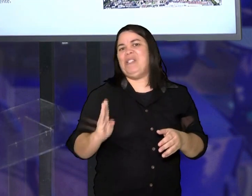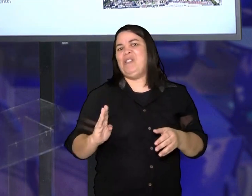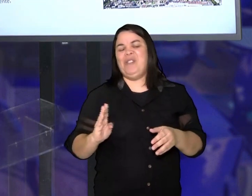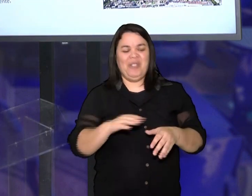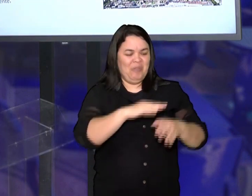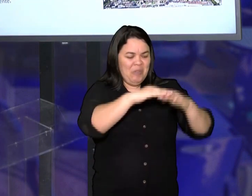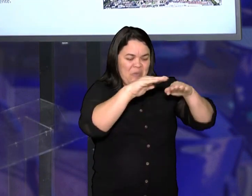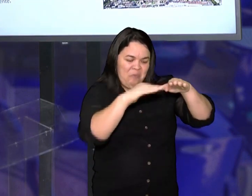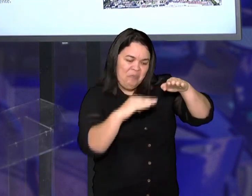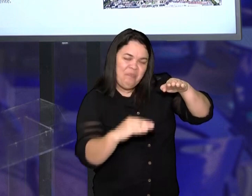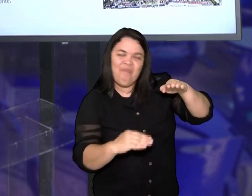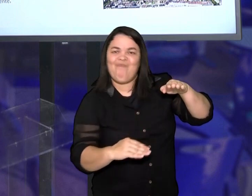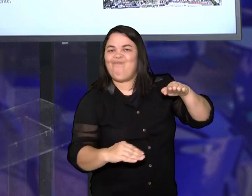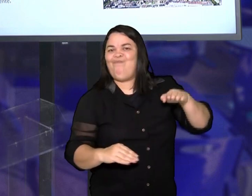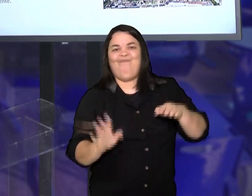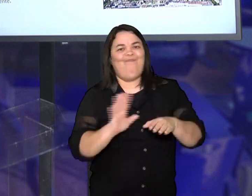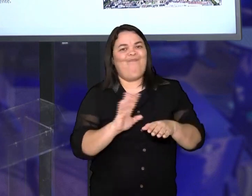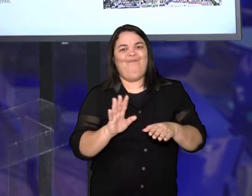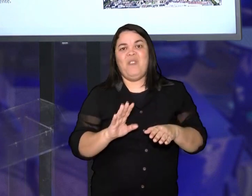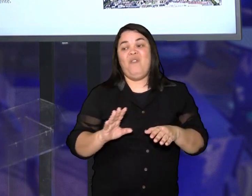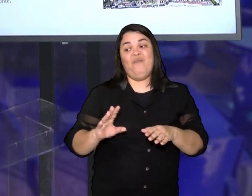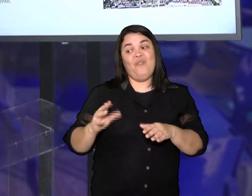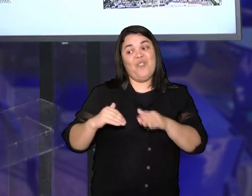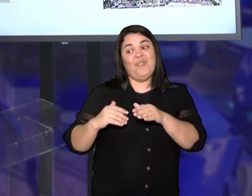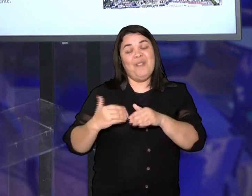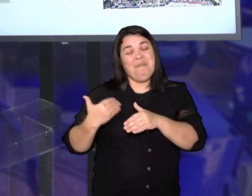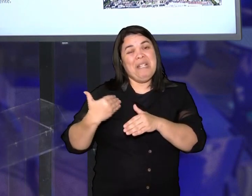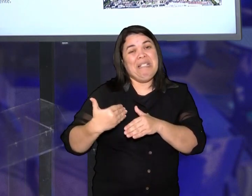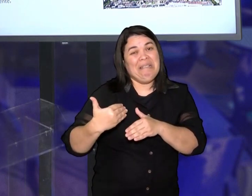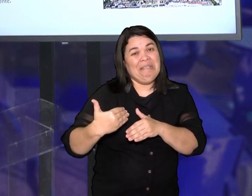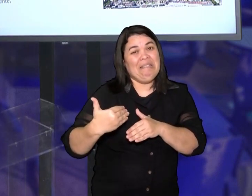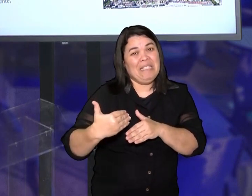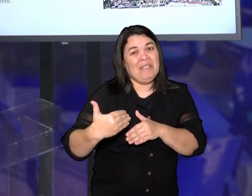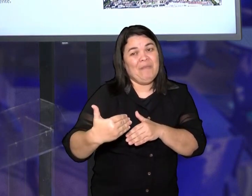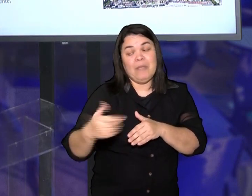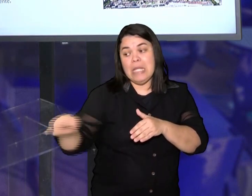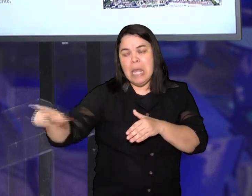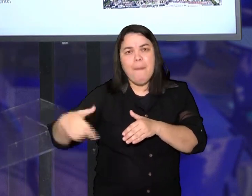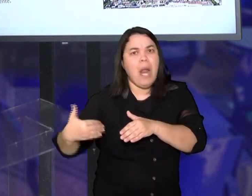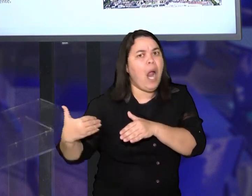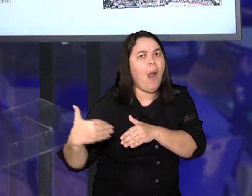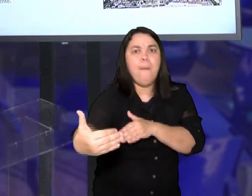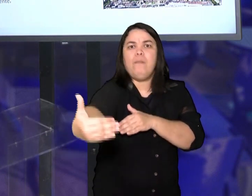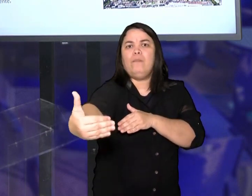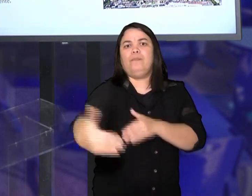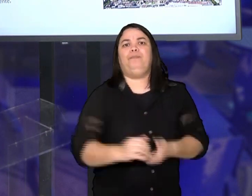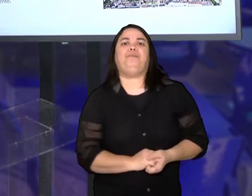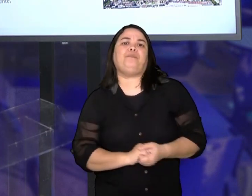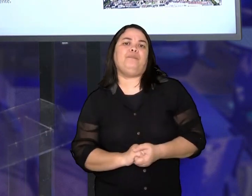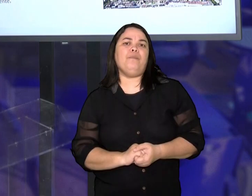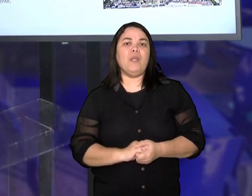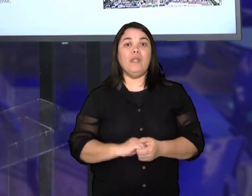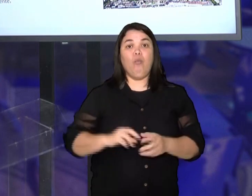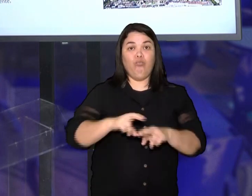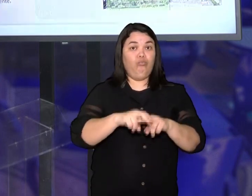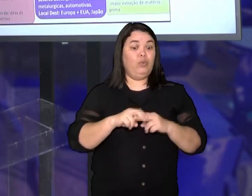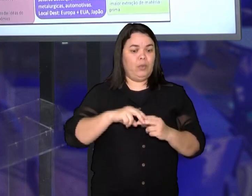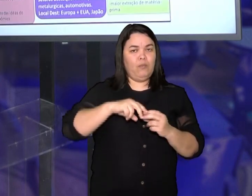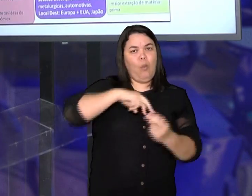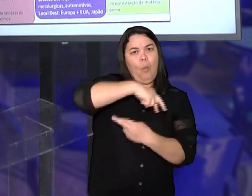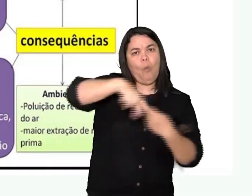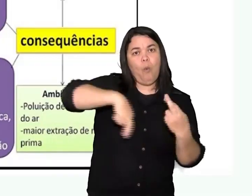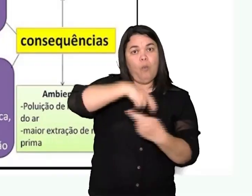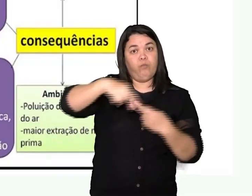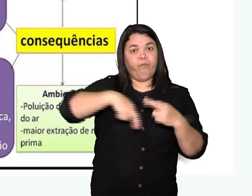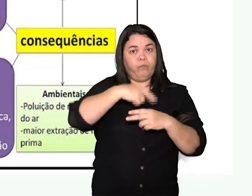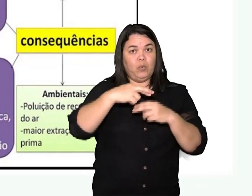mundo subdesenvolvido de uma forma geral. Então, pelo fato dessa revolução industrial ter acontecido